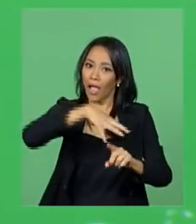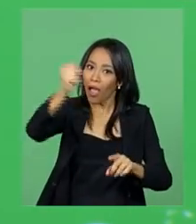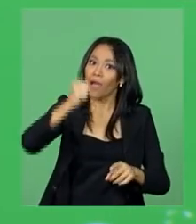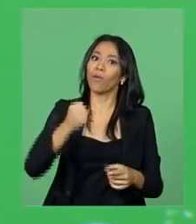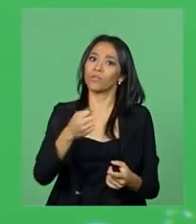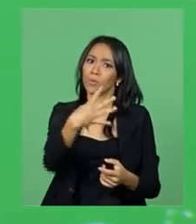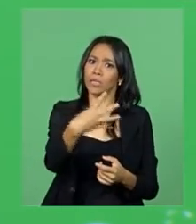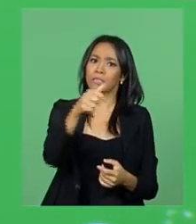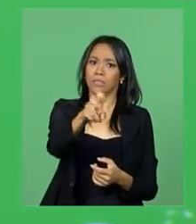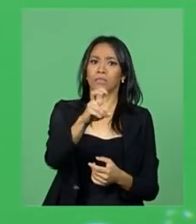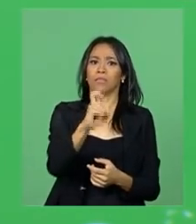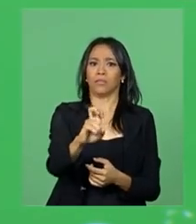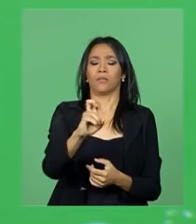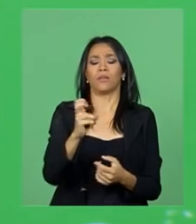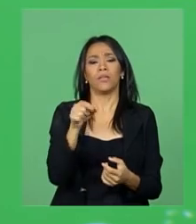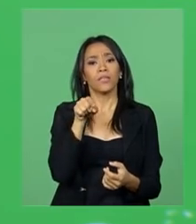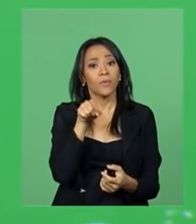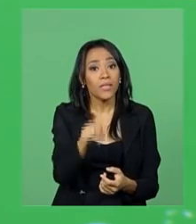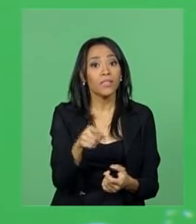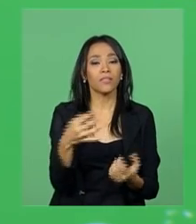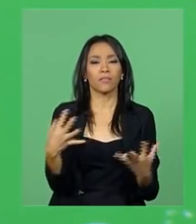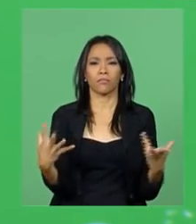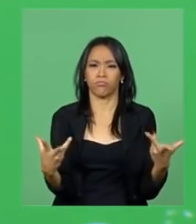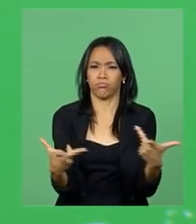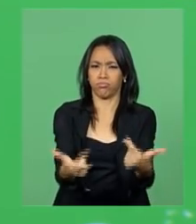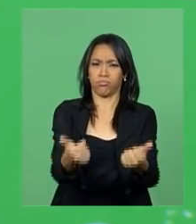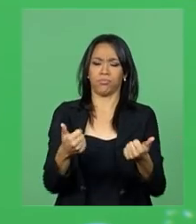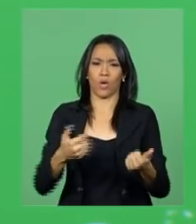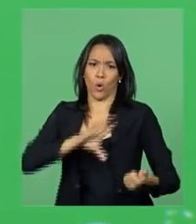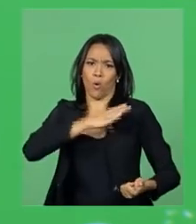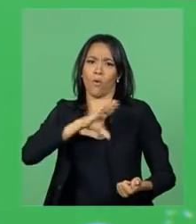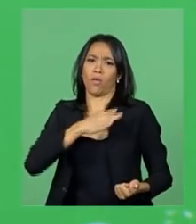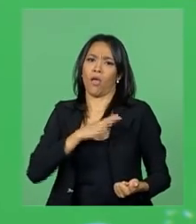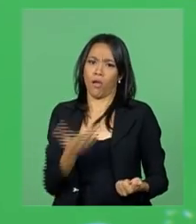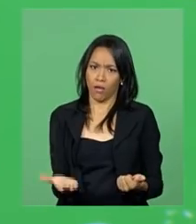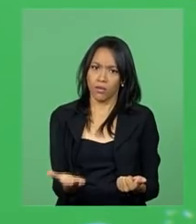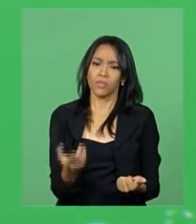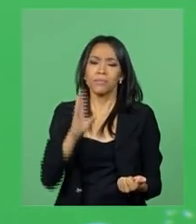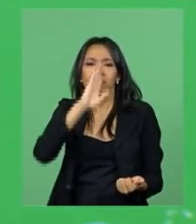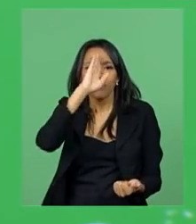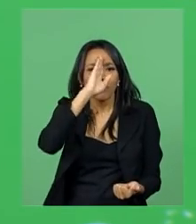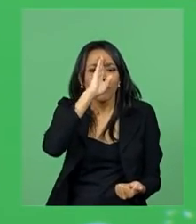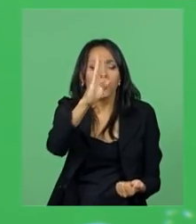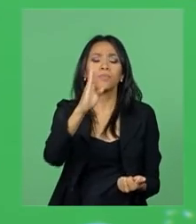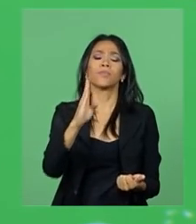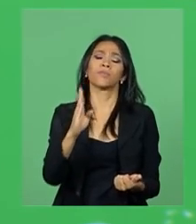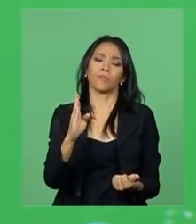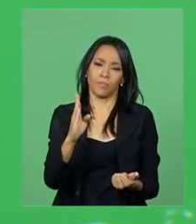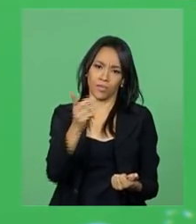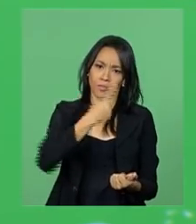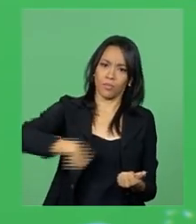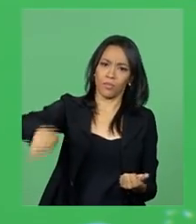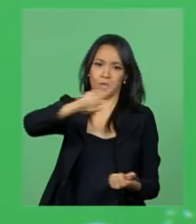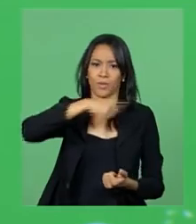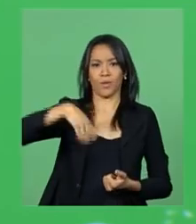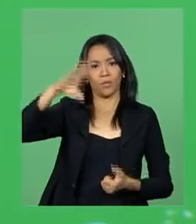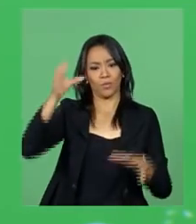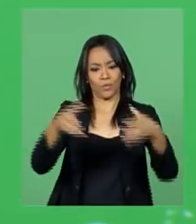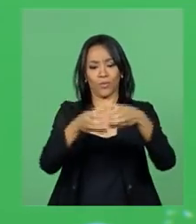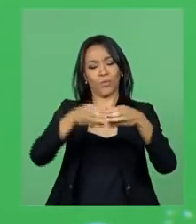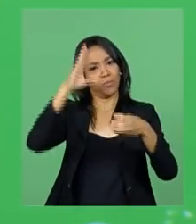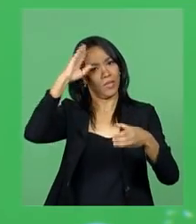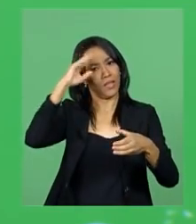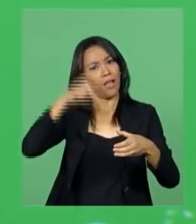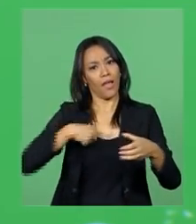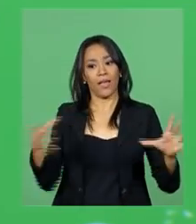Isso desenvolve o vigor físico, a coragem e, principalmente, um atributo fundamental para nós militares, que é o espírito de